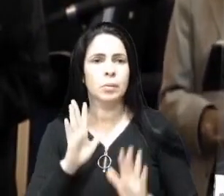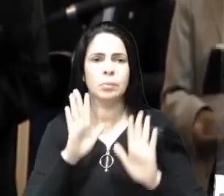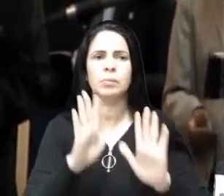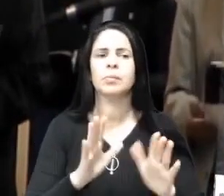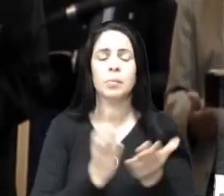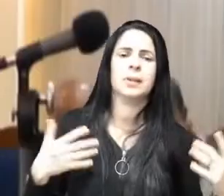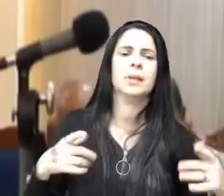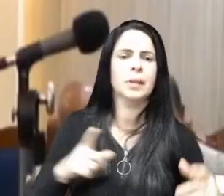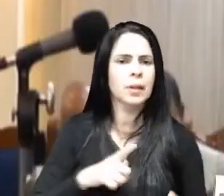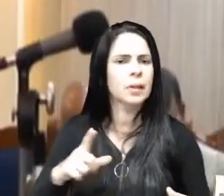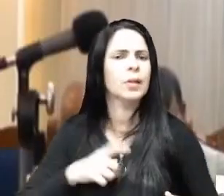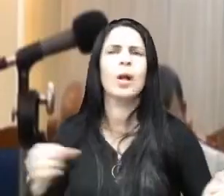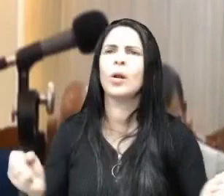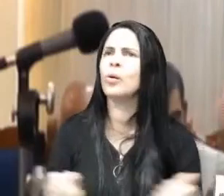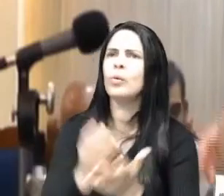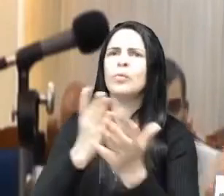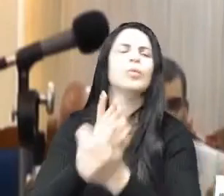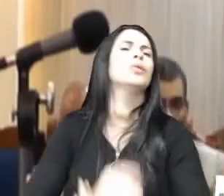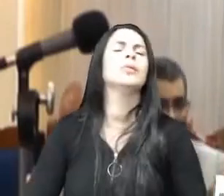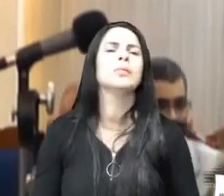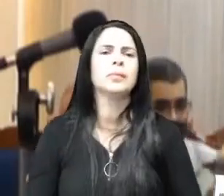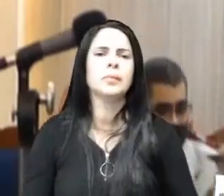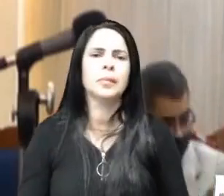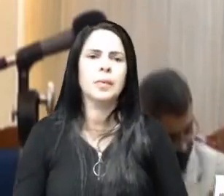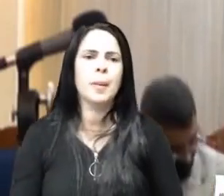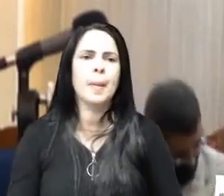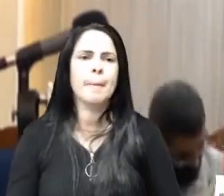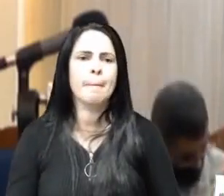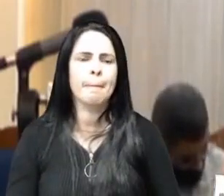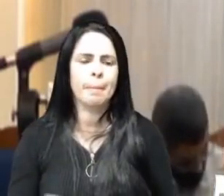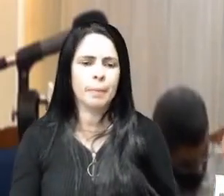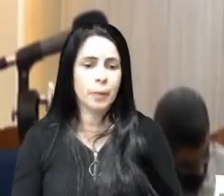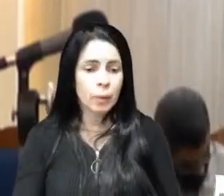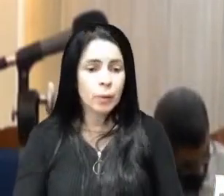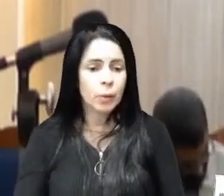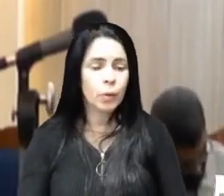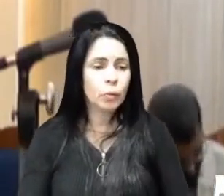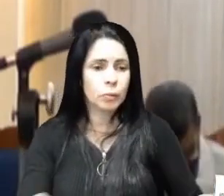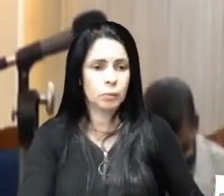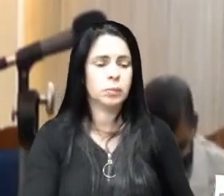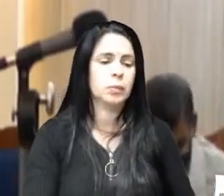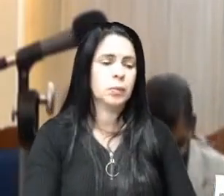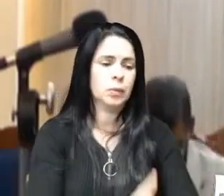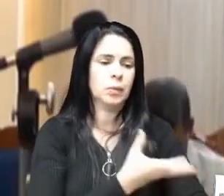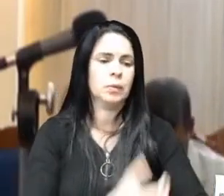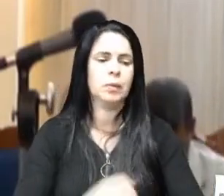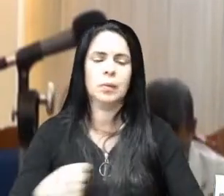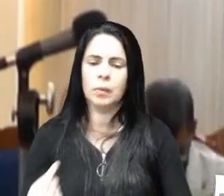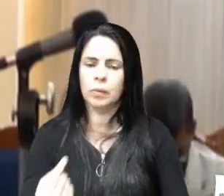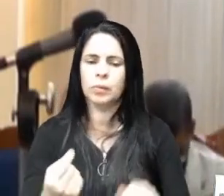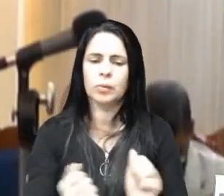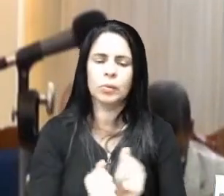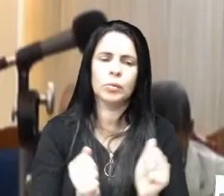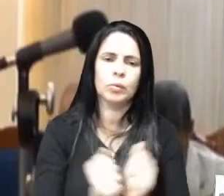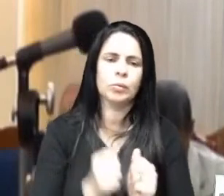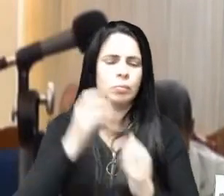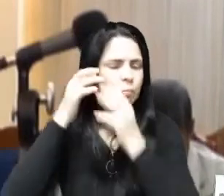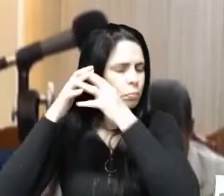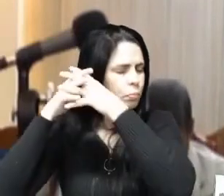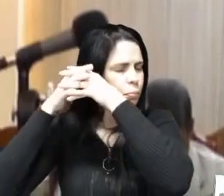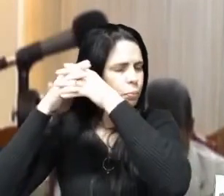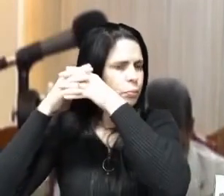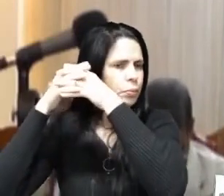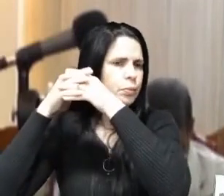Deus. Nós vamos convidar agora a igreja para juntos meditarmos na Santa Palavra de Deus.